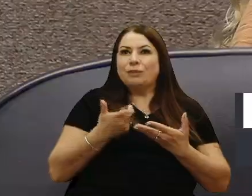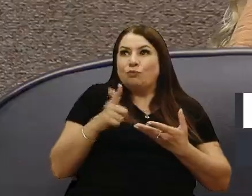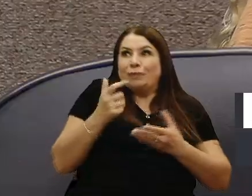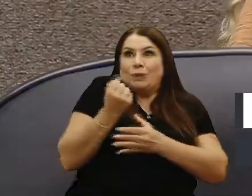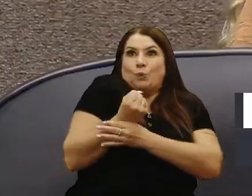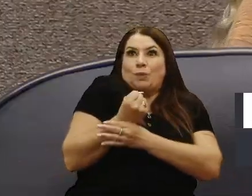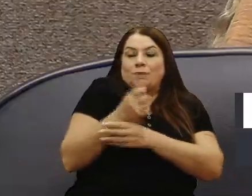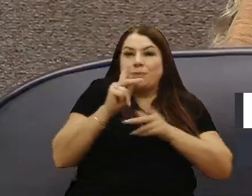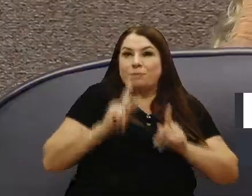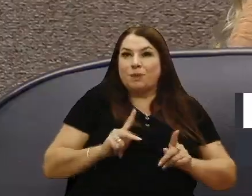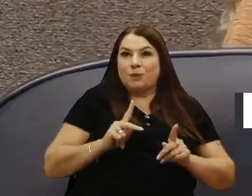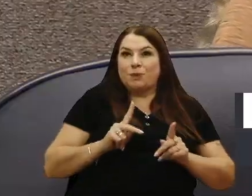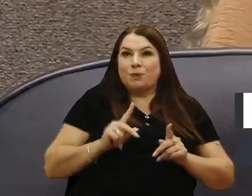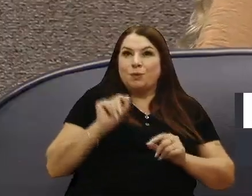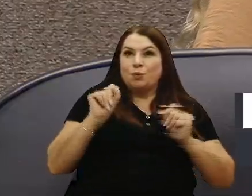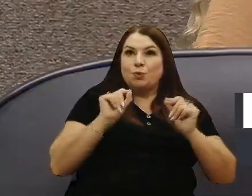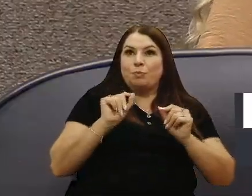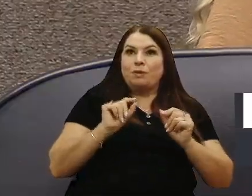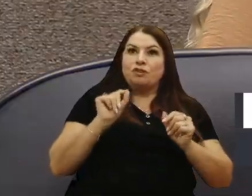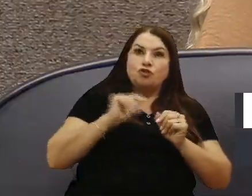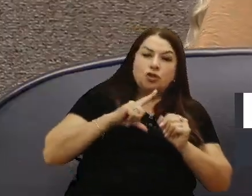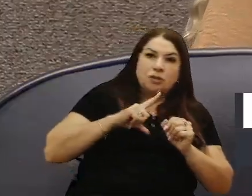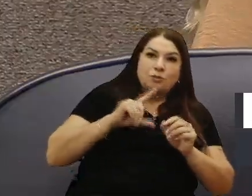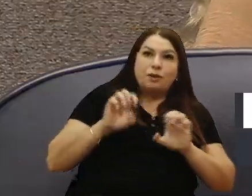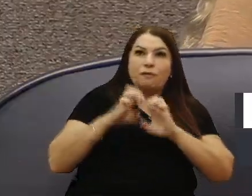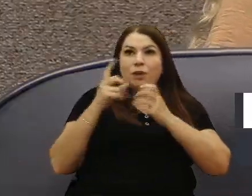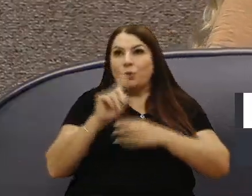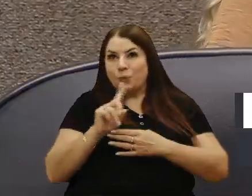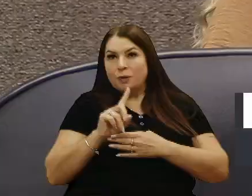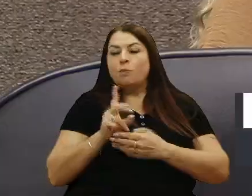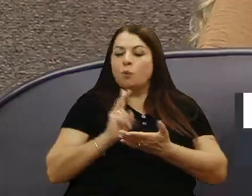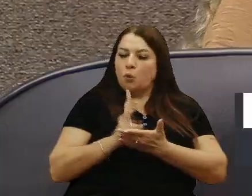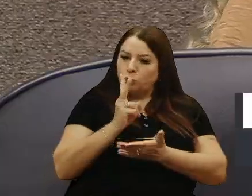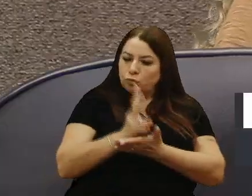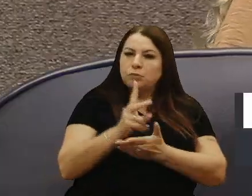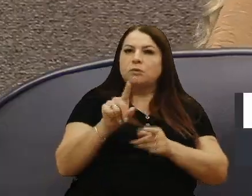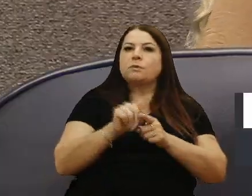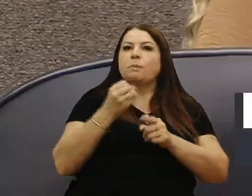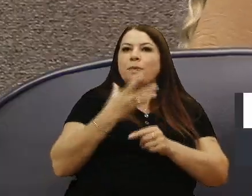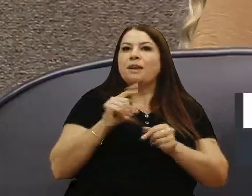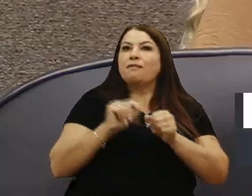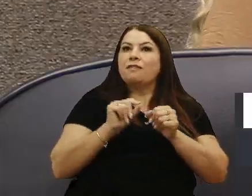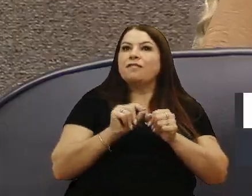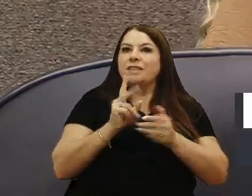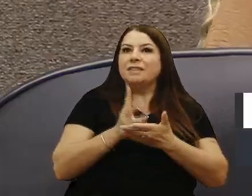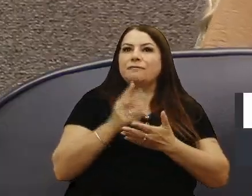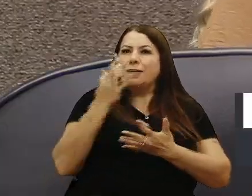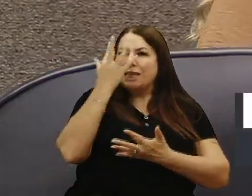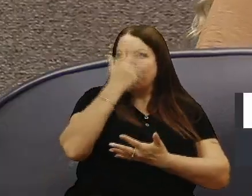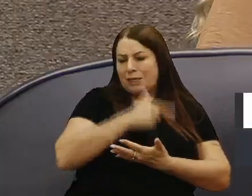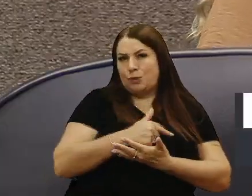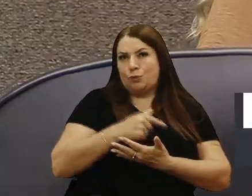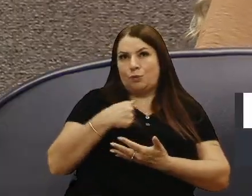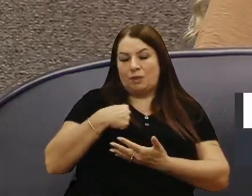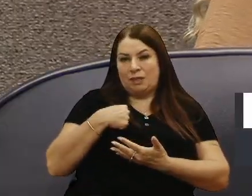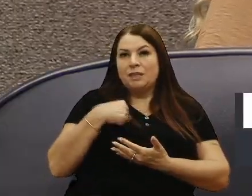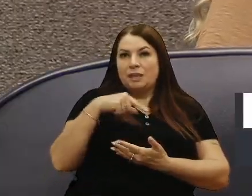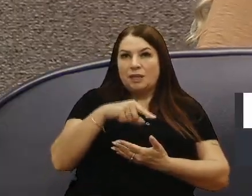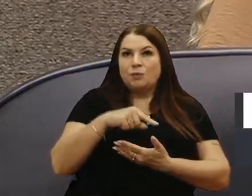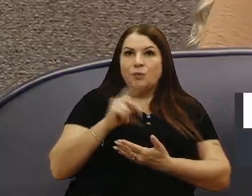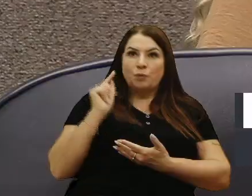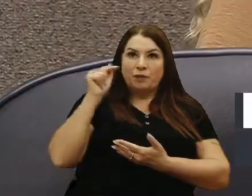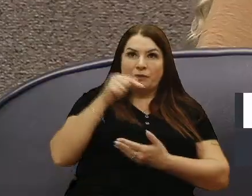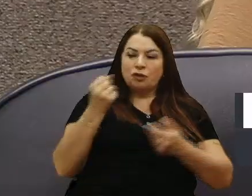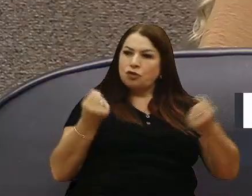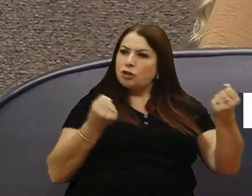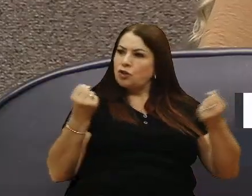insegurança para as pessoas sobre a realização do evento, mas foi mantido, e ainda bem que foi mantido, e foi lindo. E eu, quando eu vim